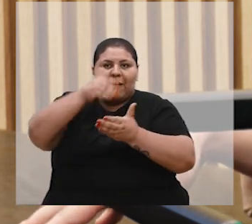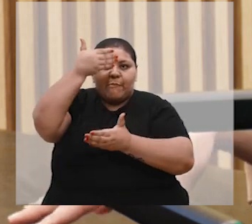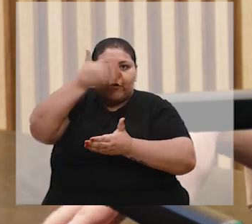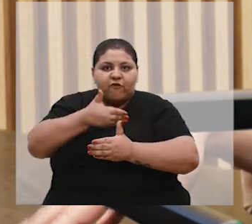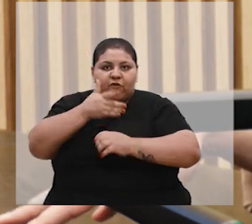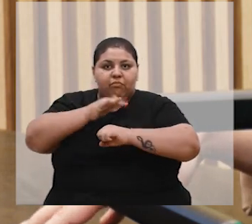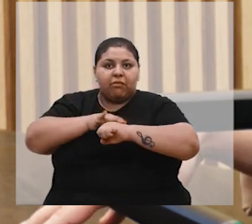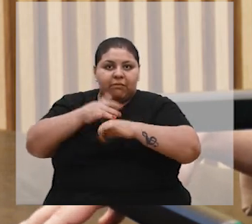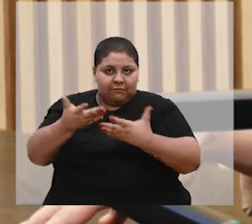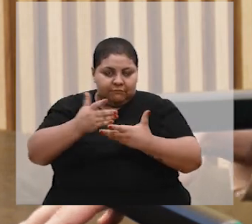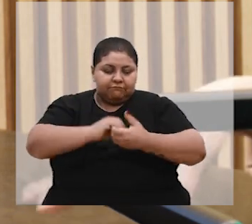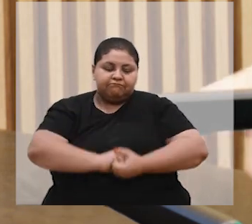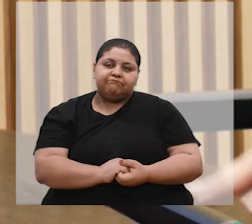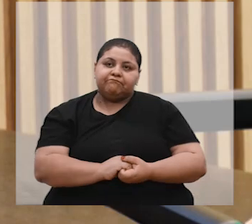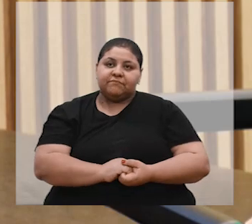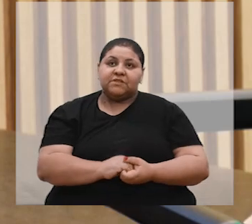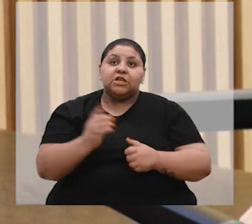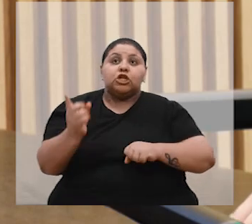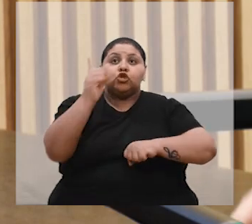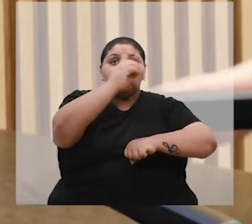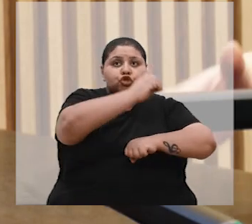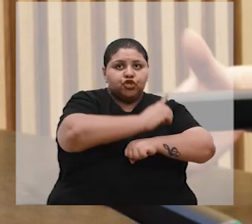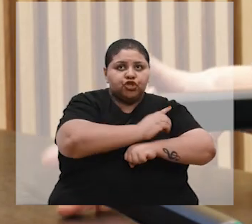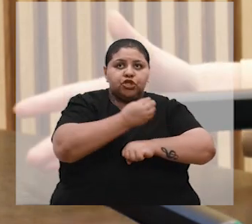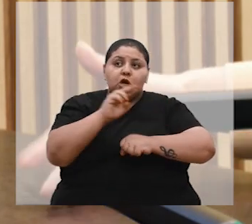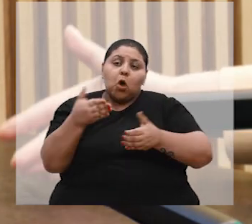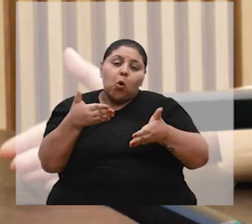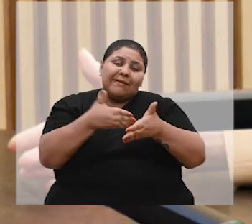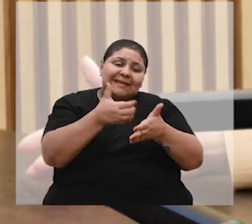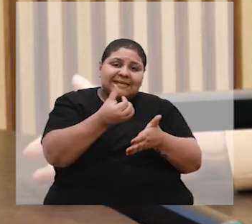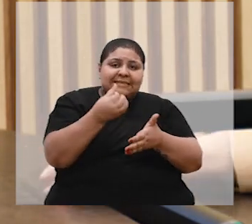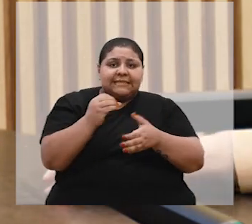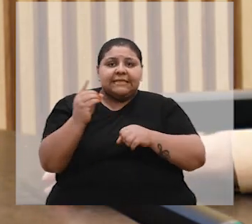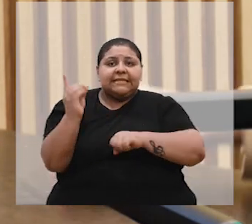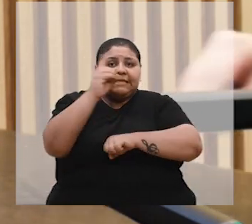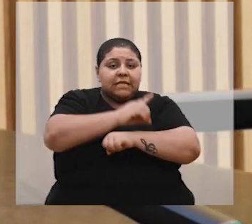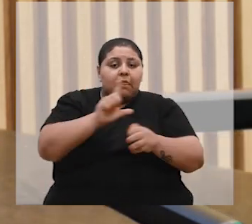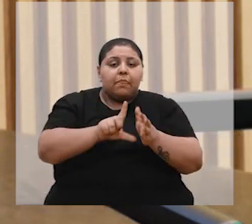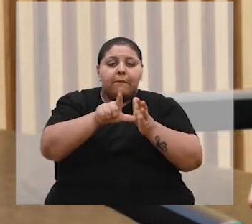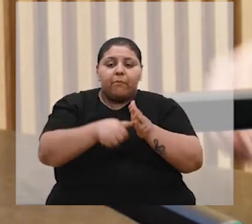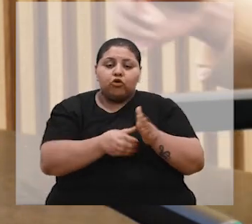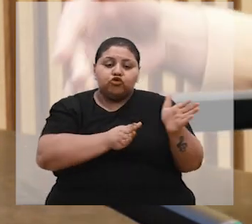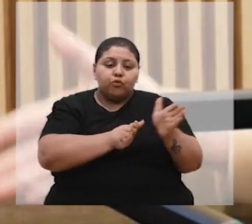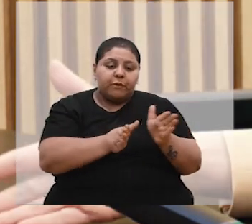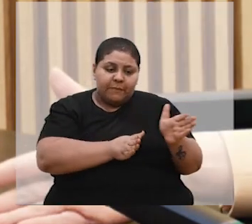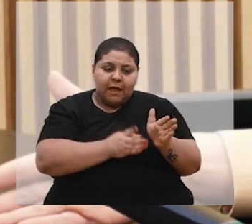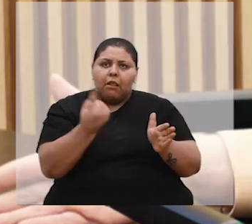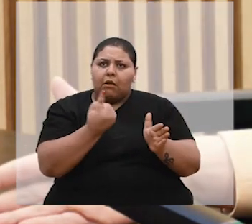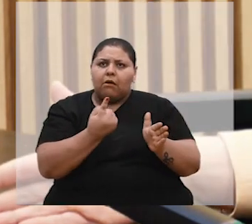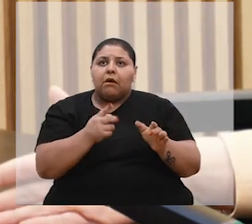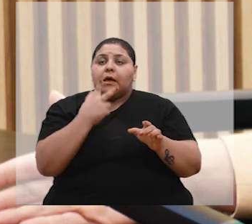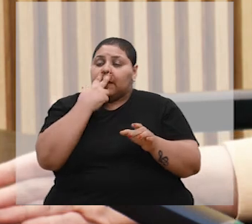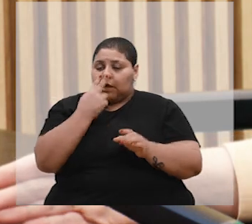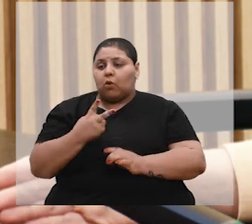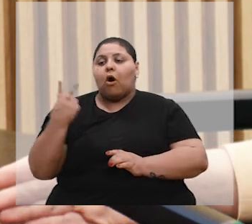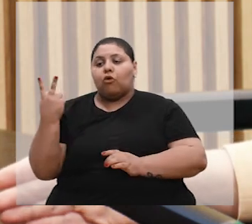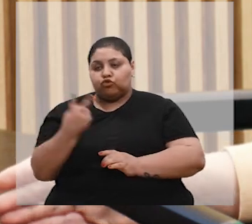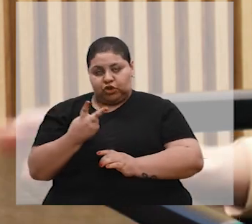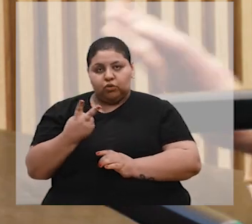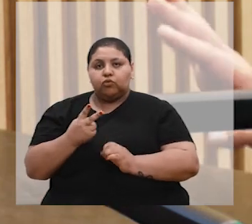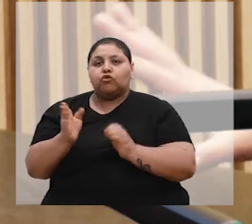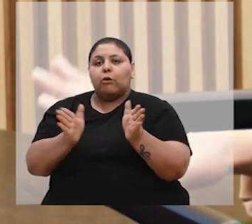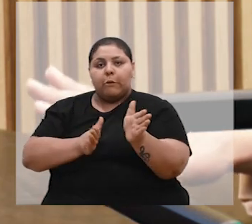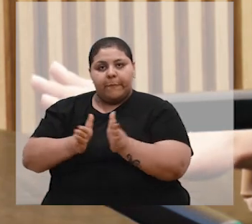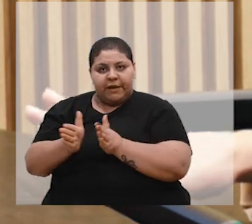comprovar a sua situação. Então, no dia ou até 60 dias após o primeiro turno, da mesma forma em relação ao